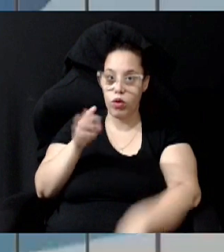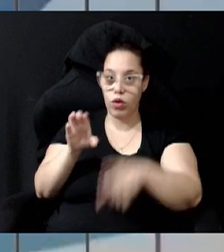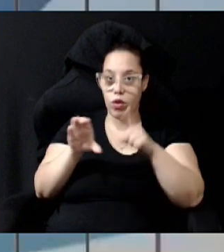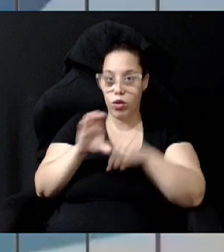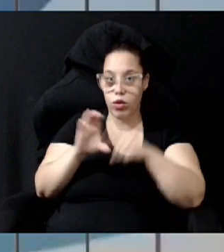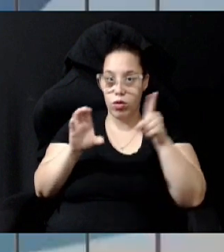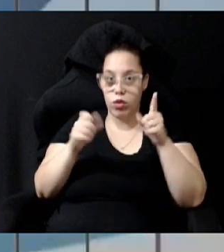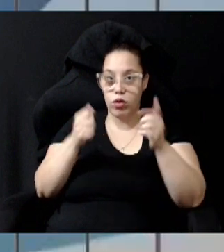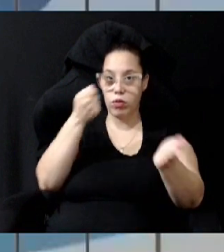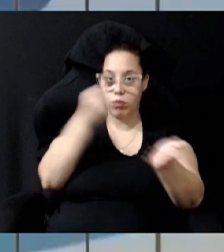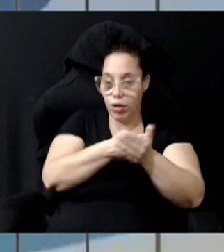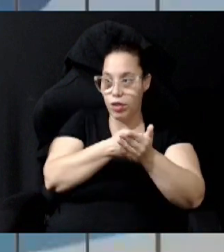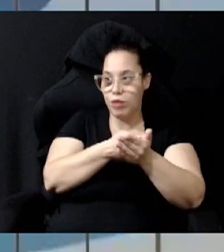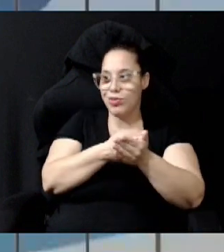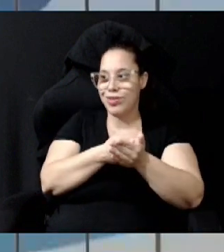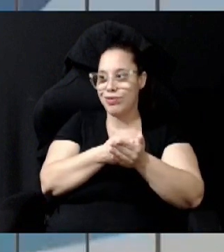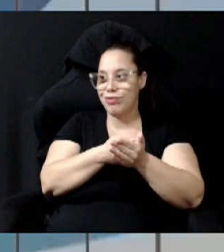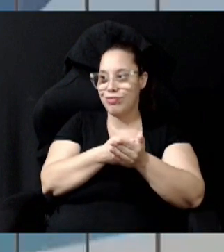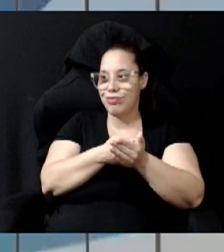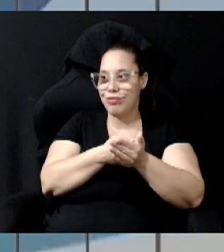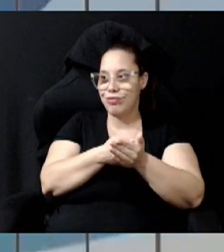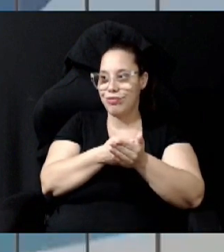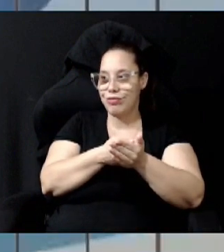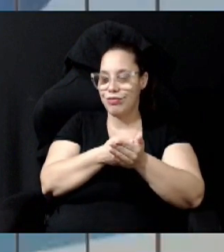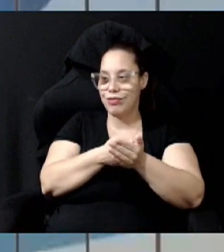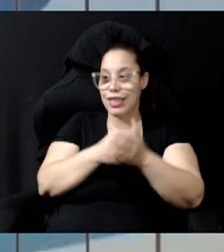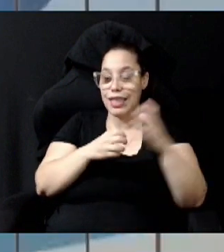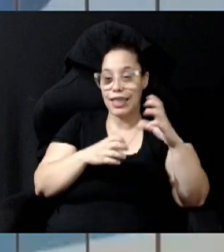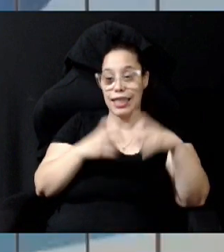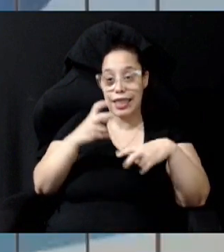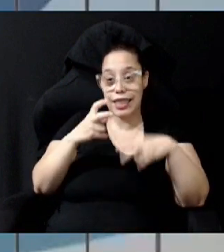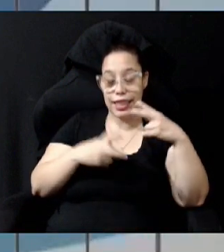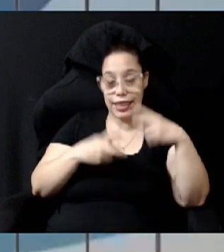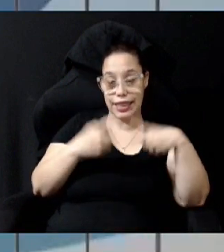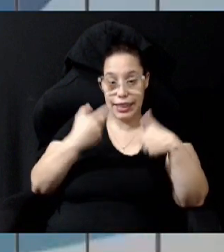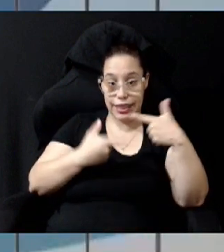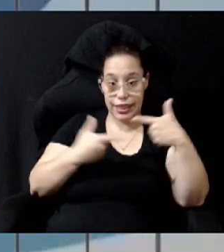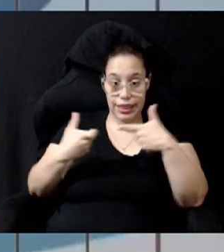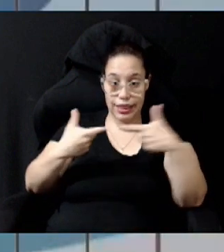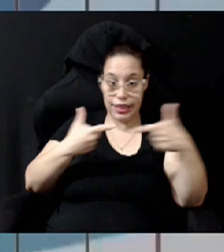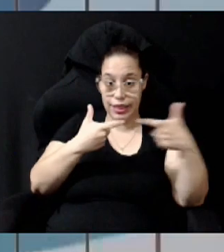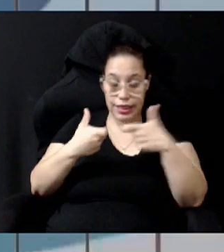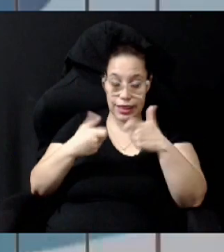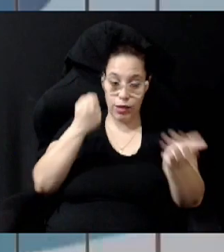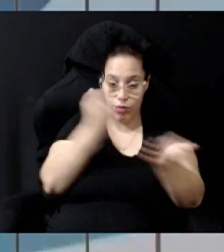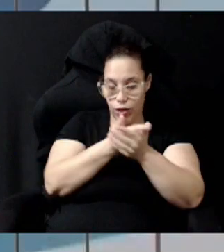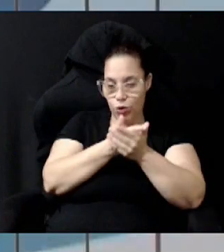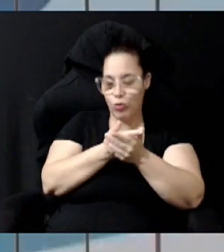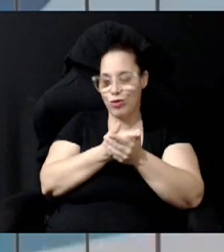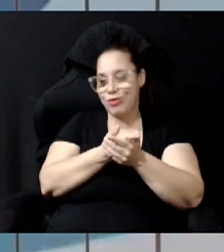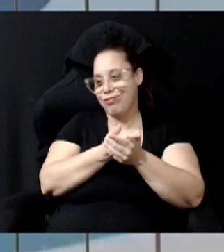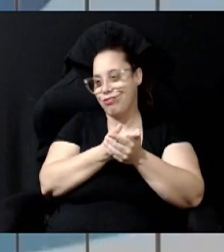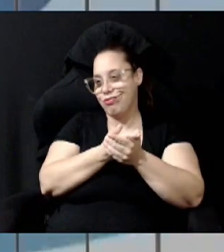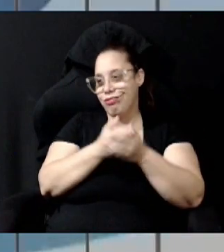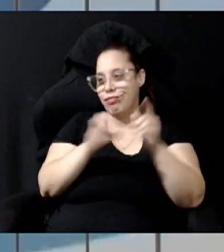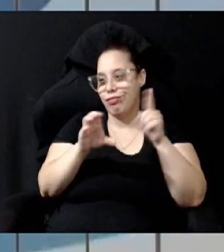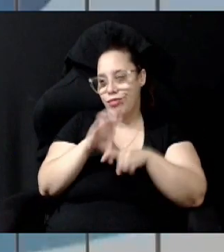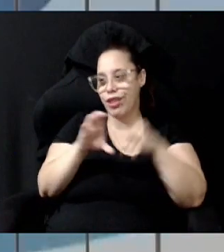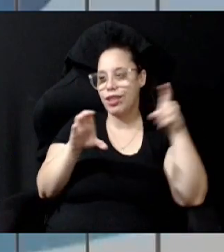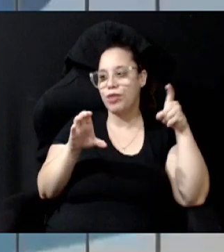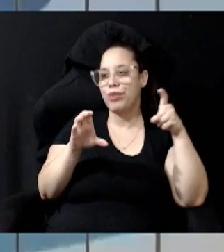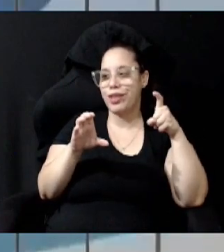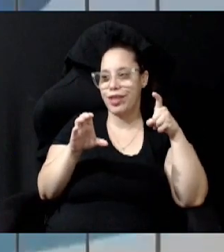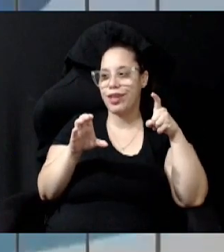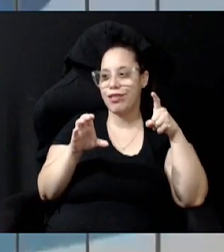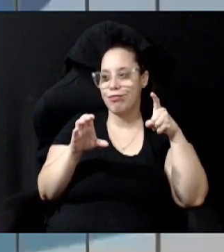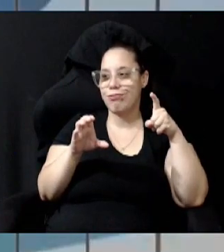ela, teve guerra, etc. e tal, conflitos armados, mas pagou-se por ela, né? O Brasil toma dinheiro emprestado